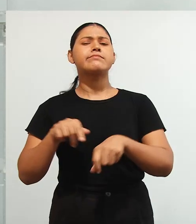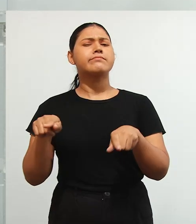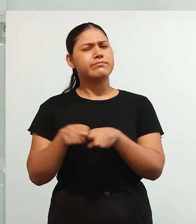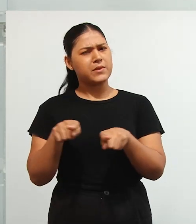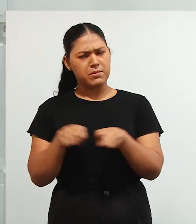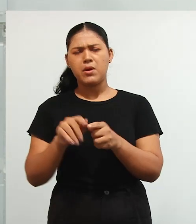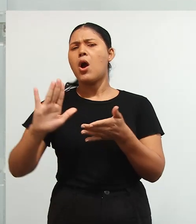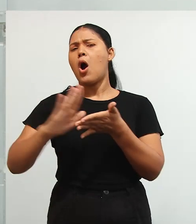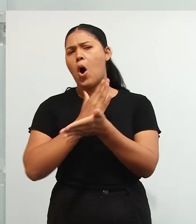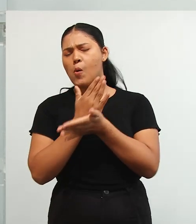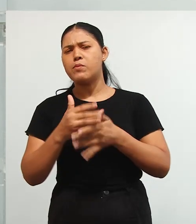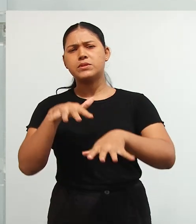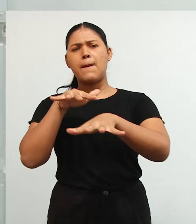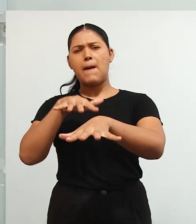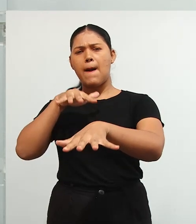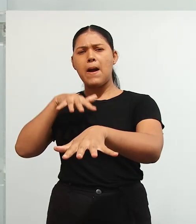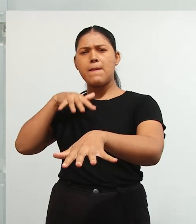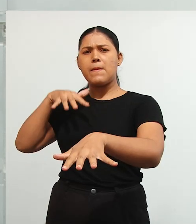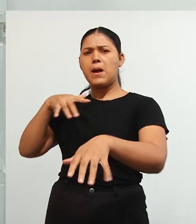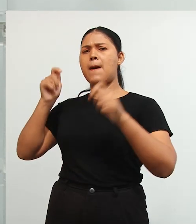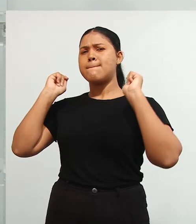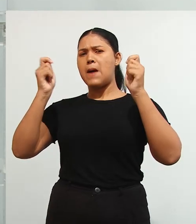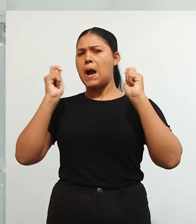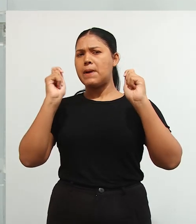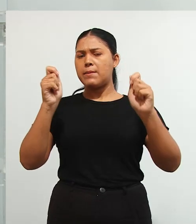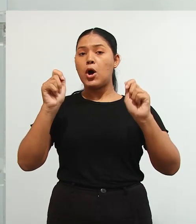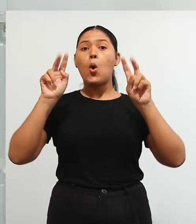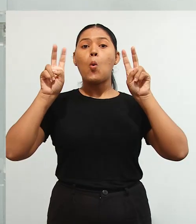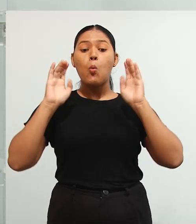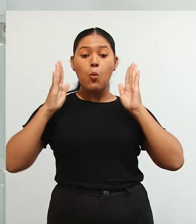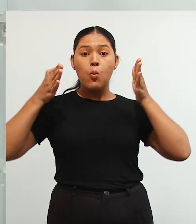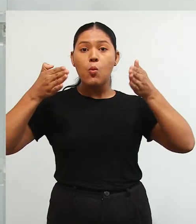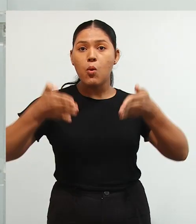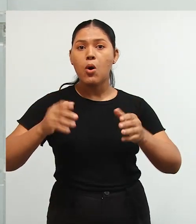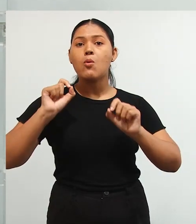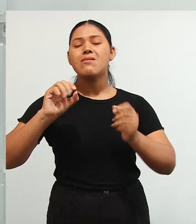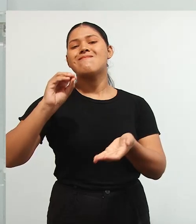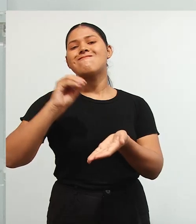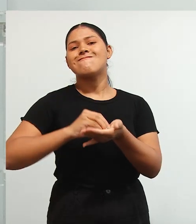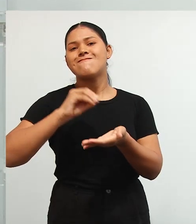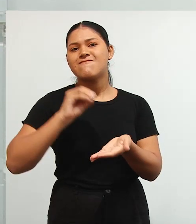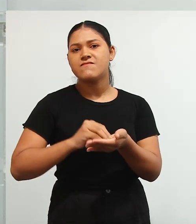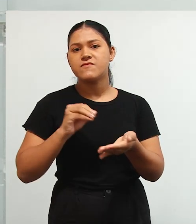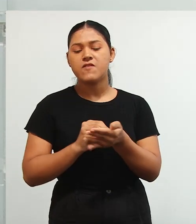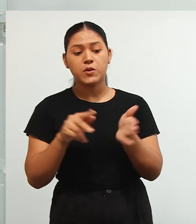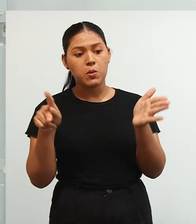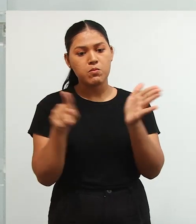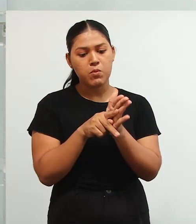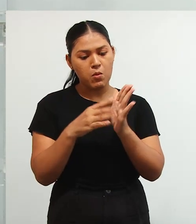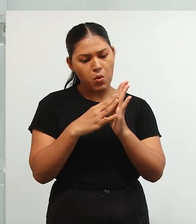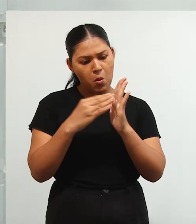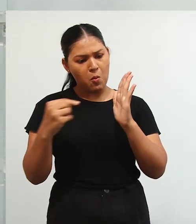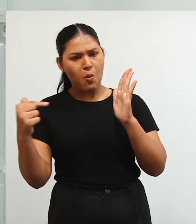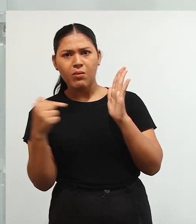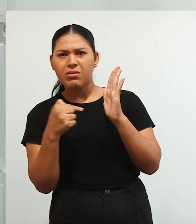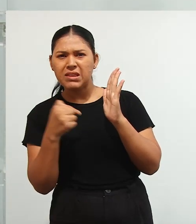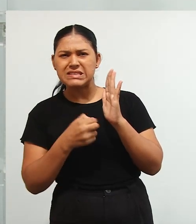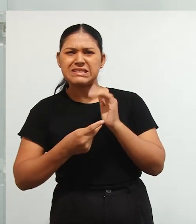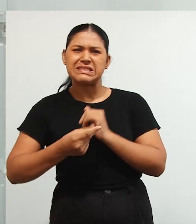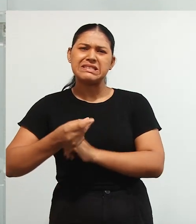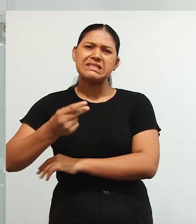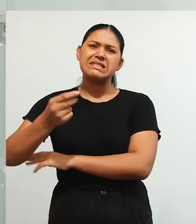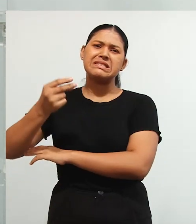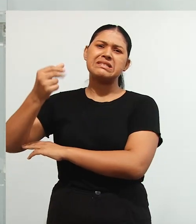outras manifestações que vão indicando a insuficiência do modelo desenvolvido no período